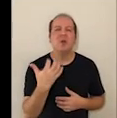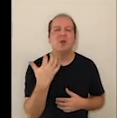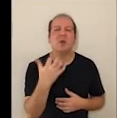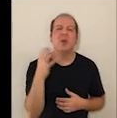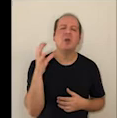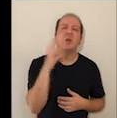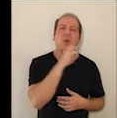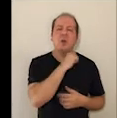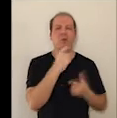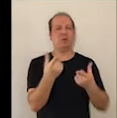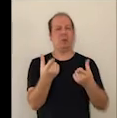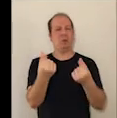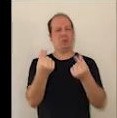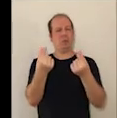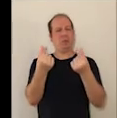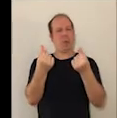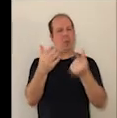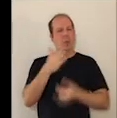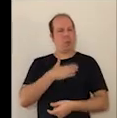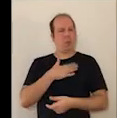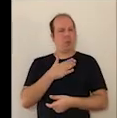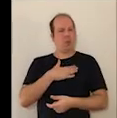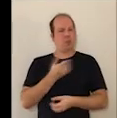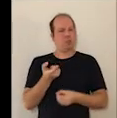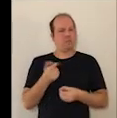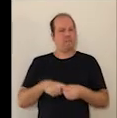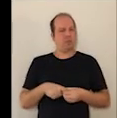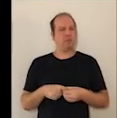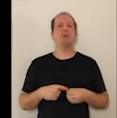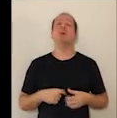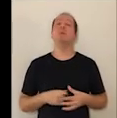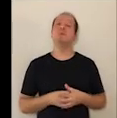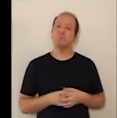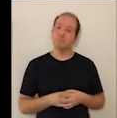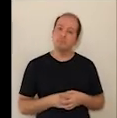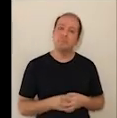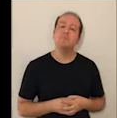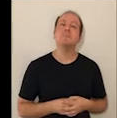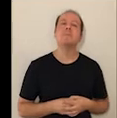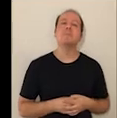Quero logo receber meu dinheiro de volta.